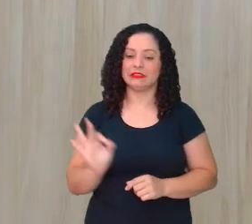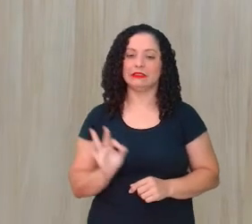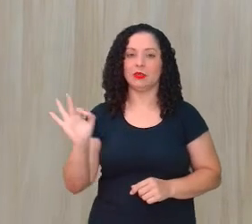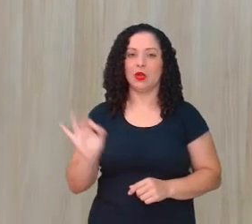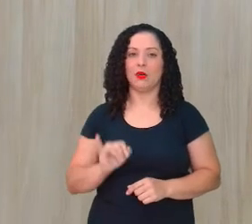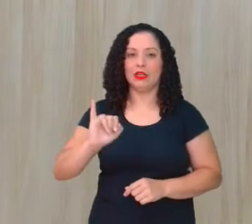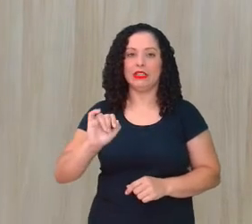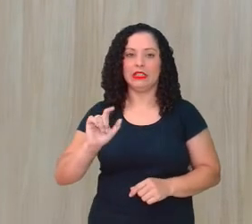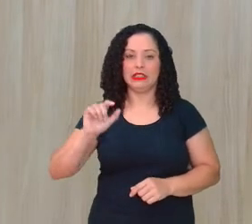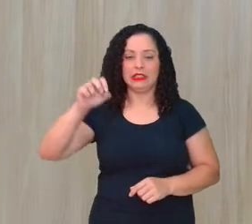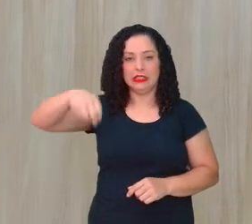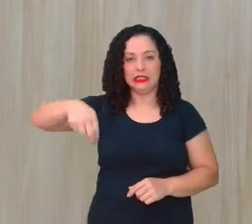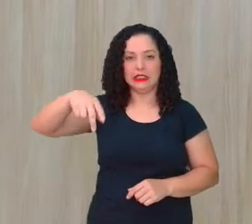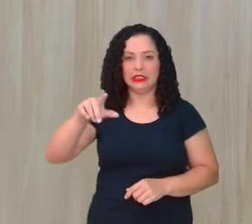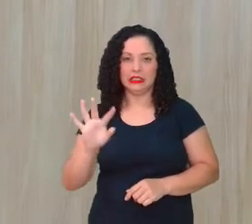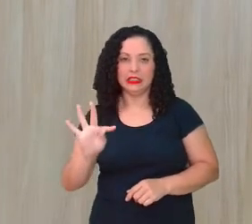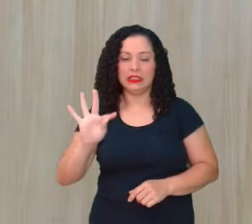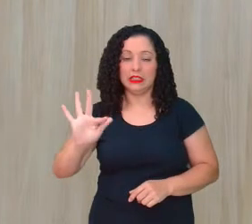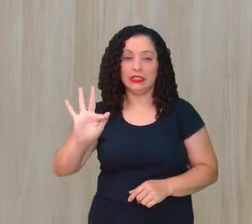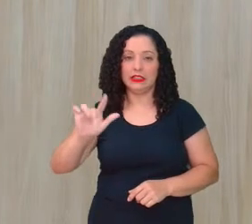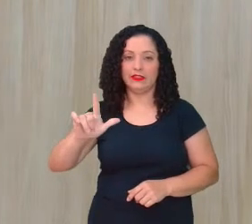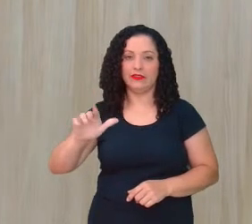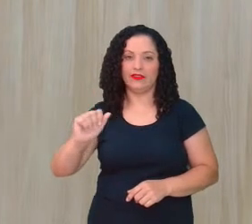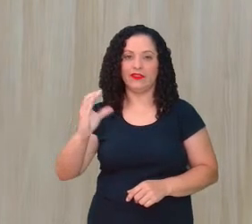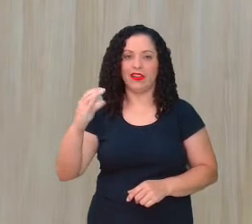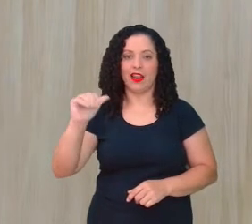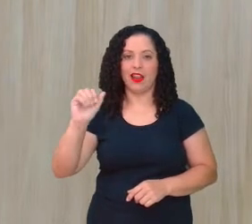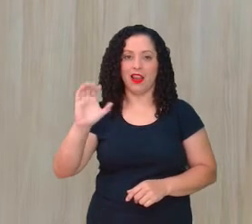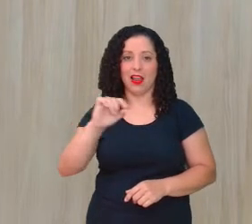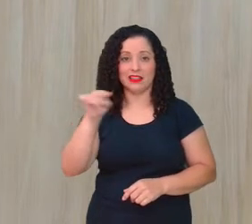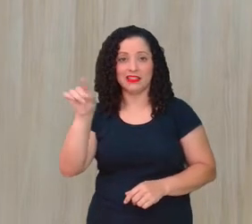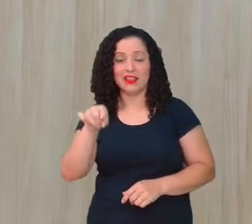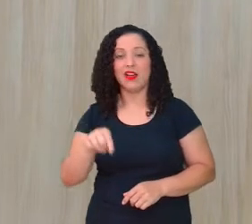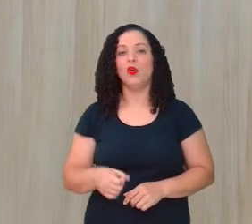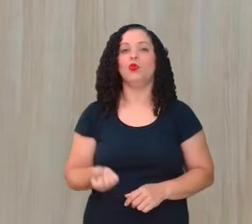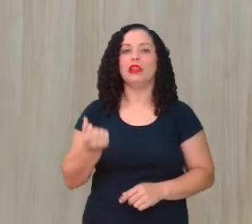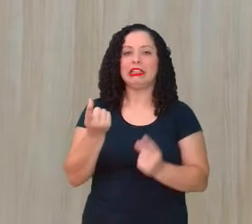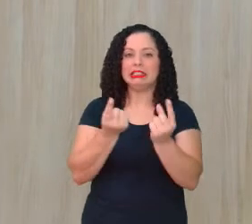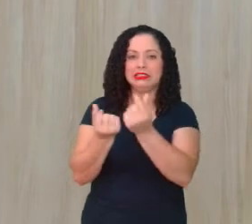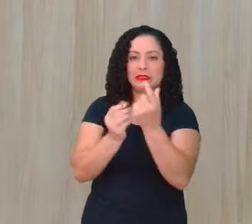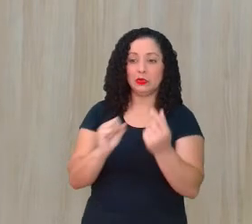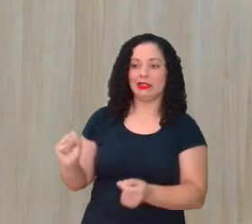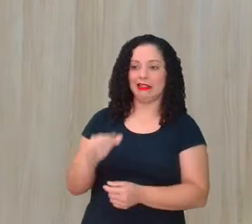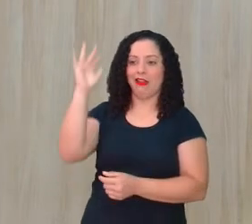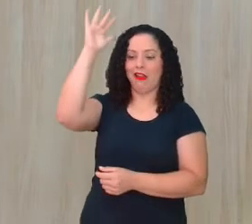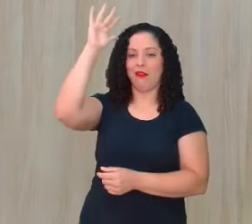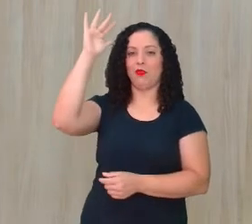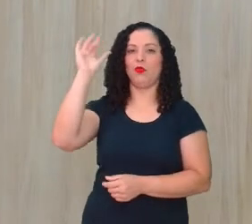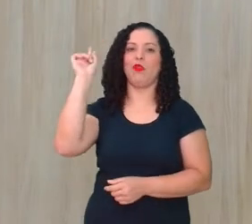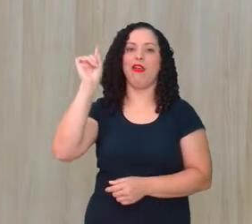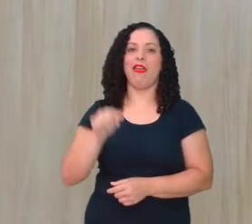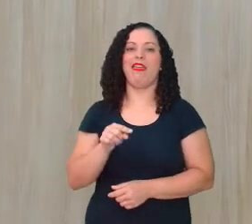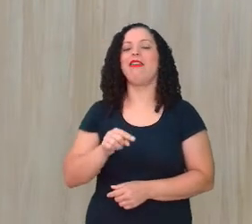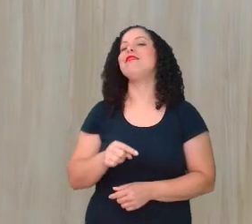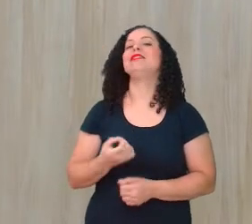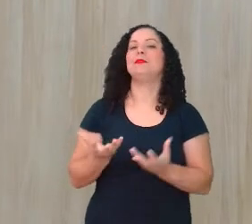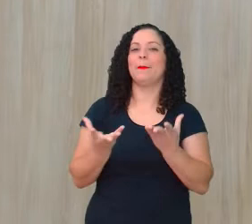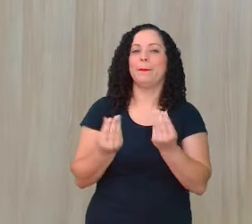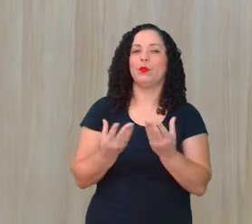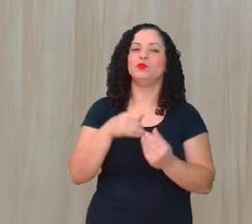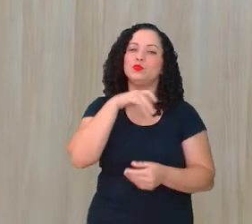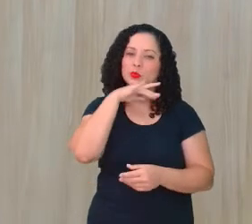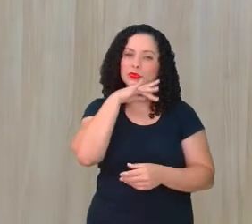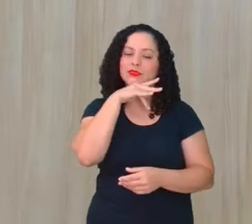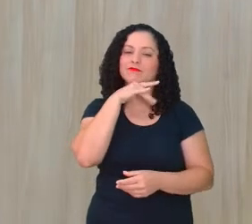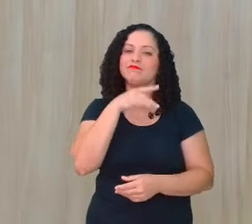problema muito sério, né, em qualquer país, ela vem voltando, né, ao nosso país, assim, de uma forma muito forte. Há